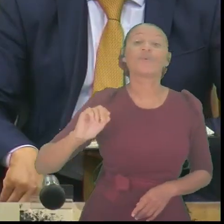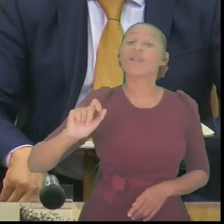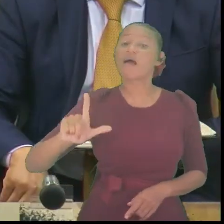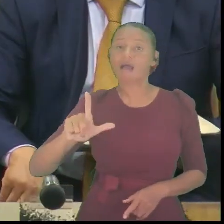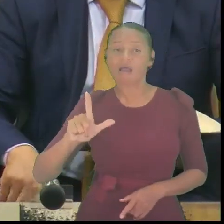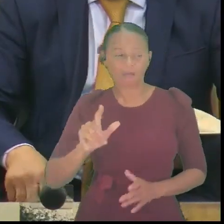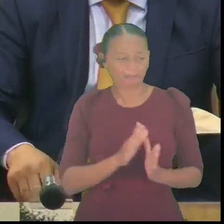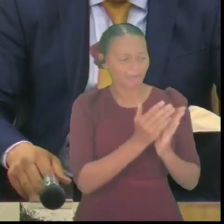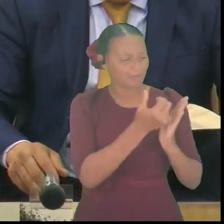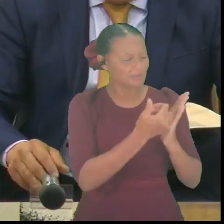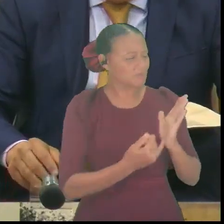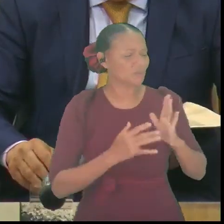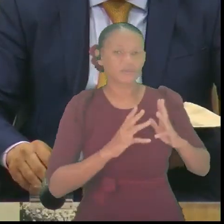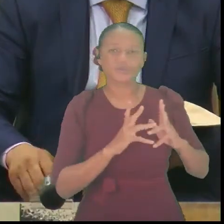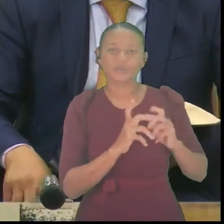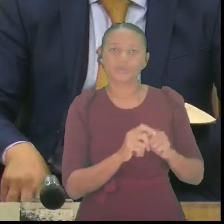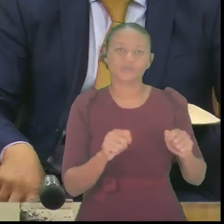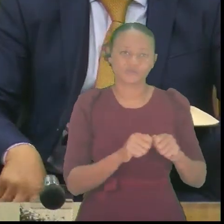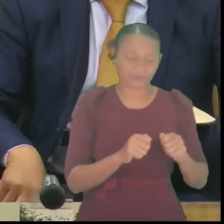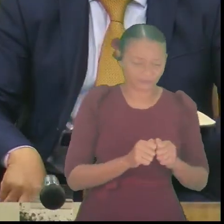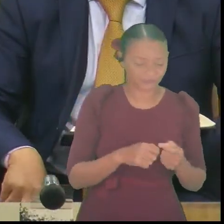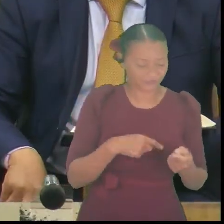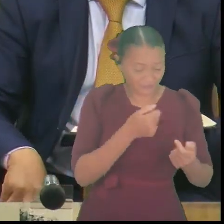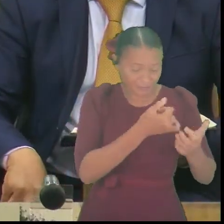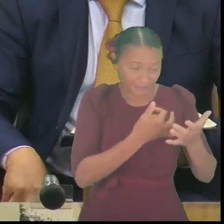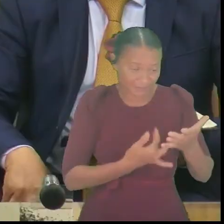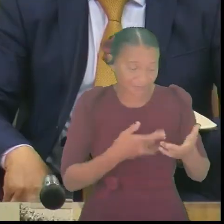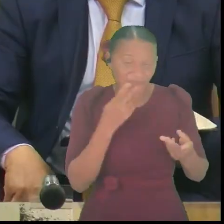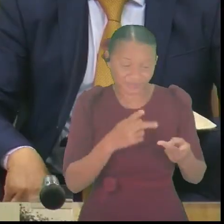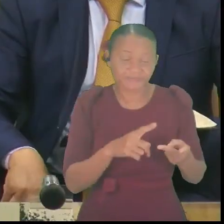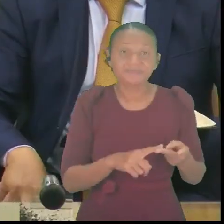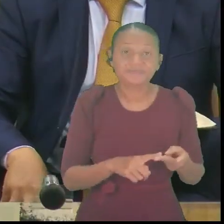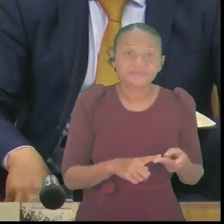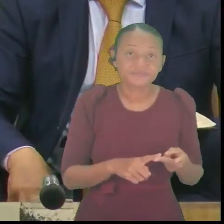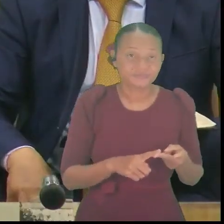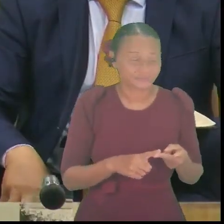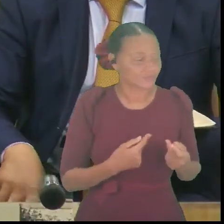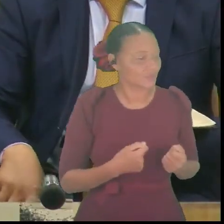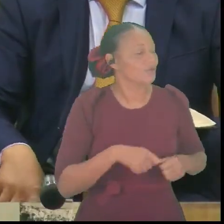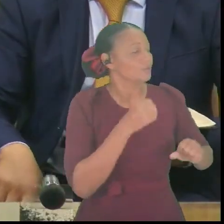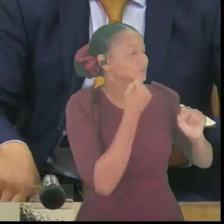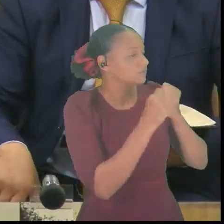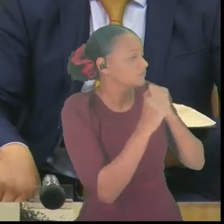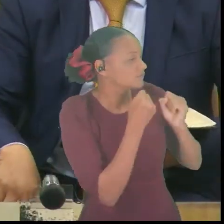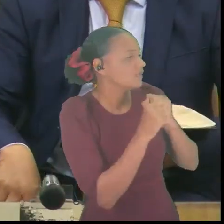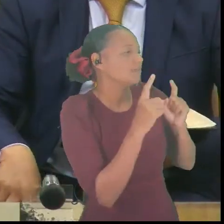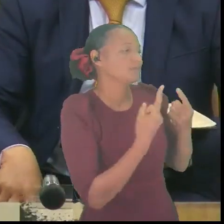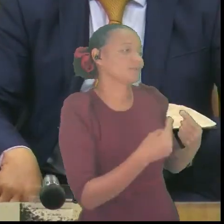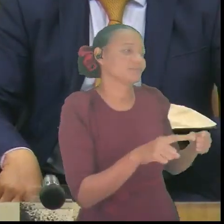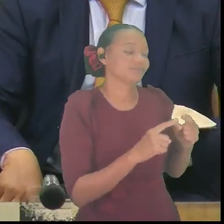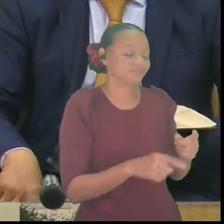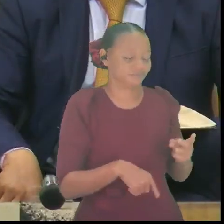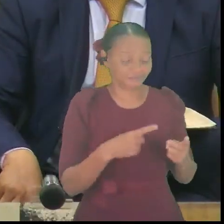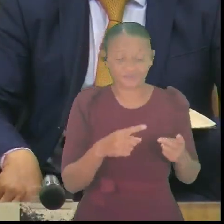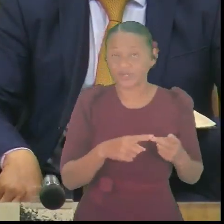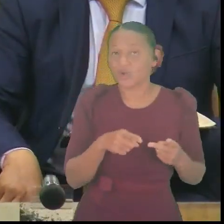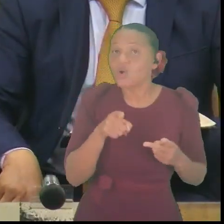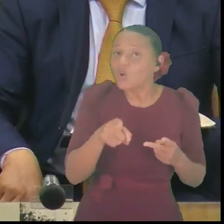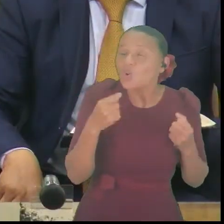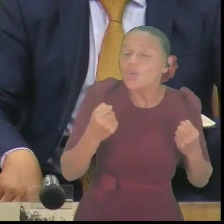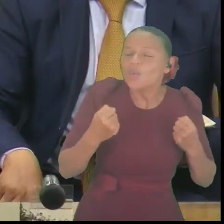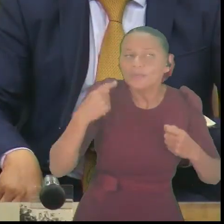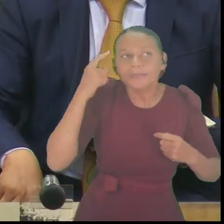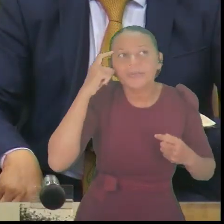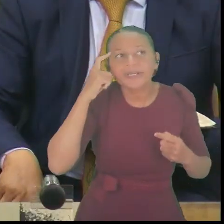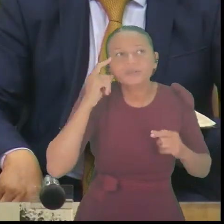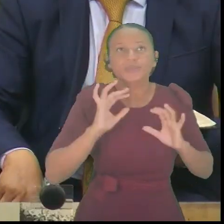gente tem que fazer. A Bíblia fala como é que a gente tem que falar, não é? Fala entre vós com salmos, com hino, tantas coisas. A Bíblia fala como é que você tem que pensar,